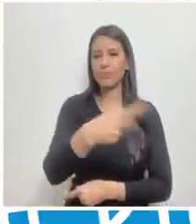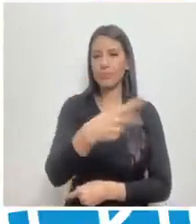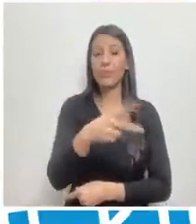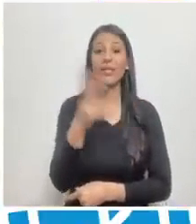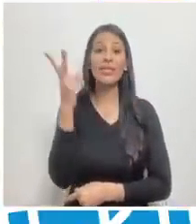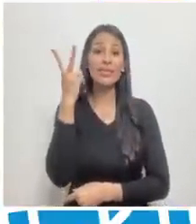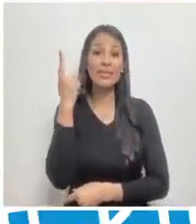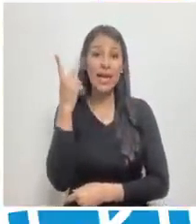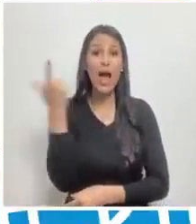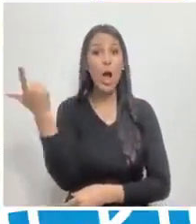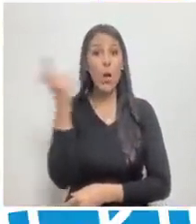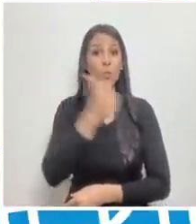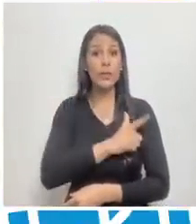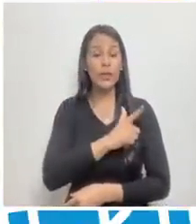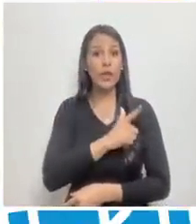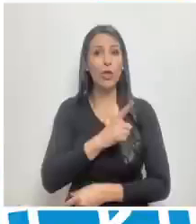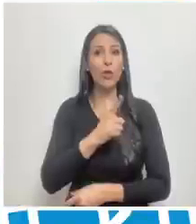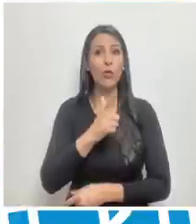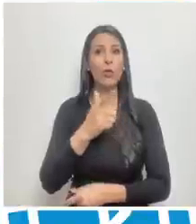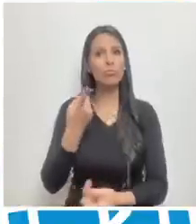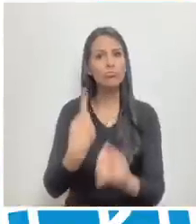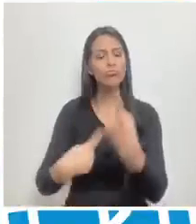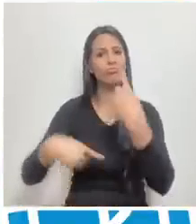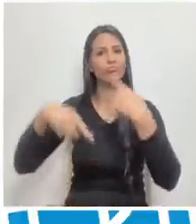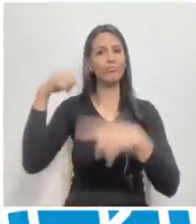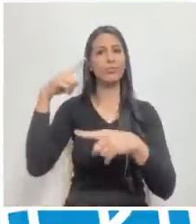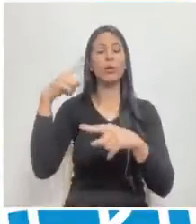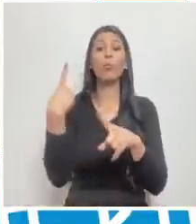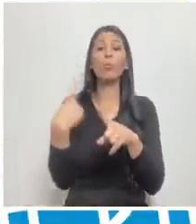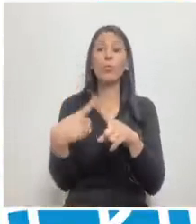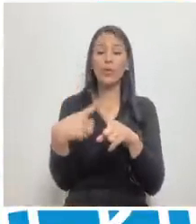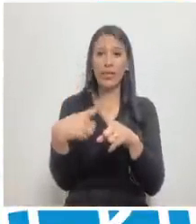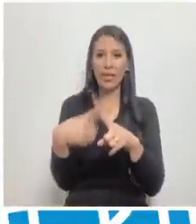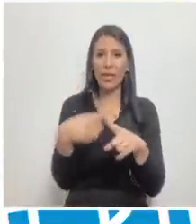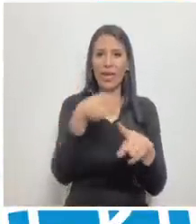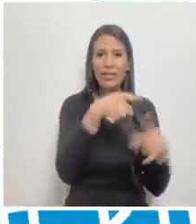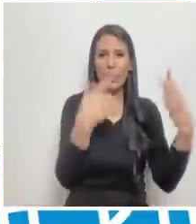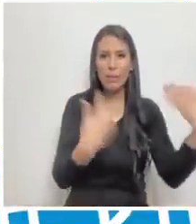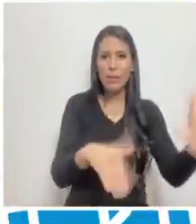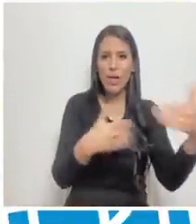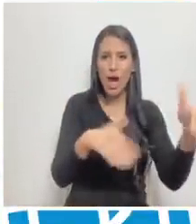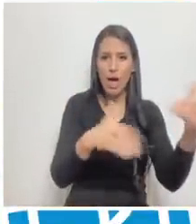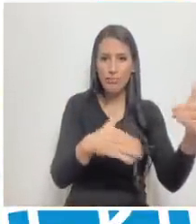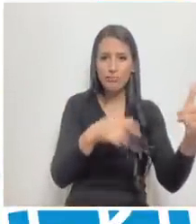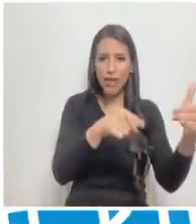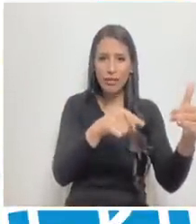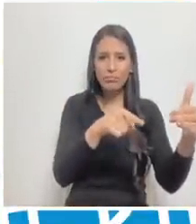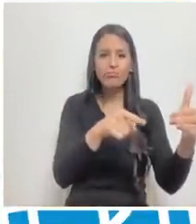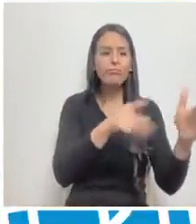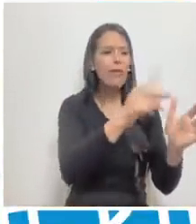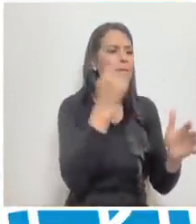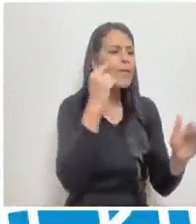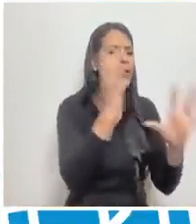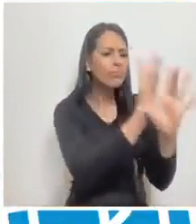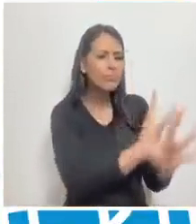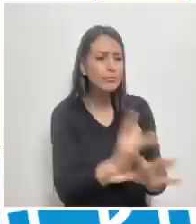atrela a questão dos resultados das avaliações educacionais, a políticas de incentivos, né, a política